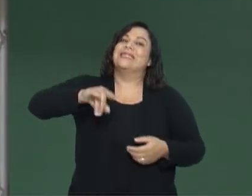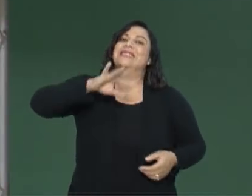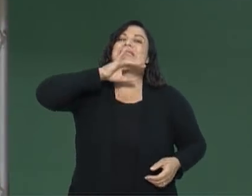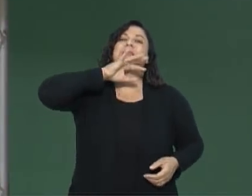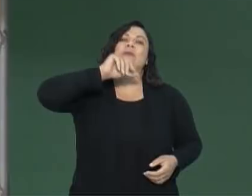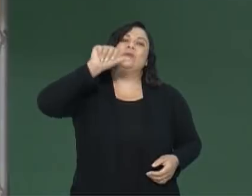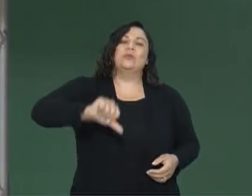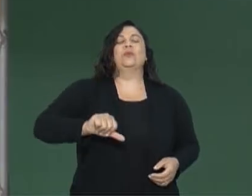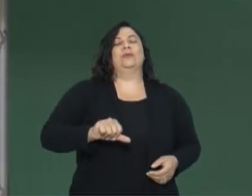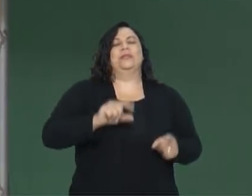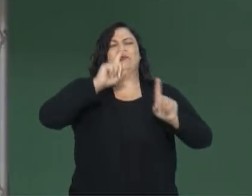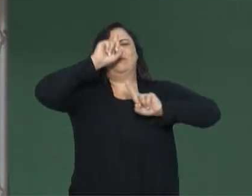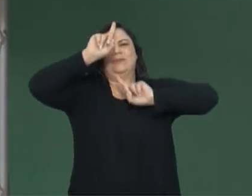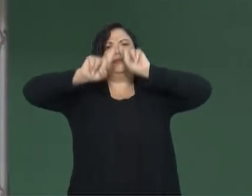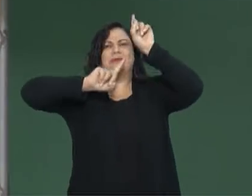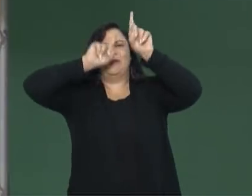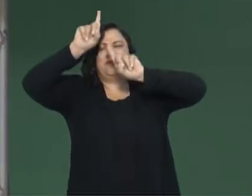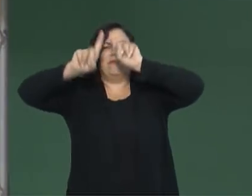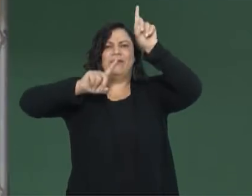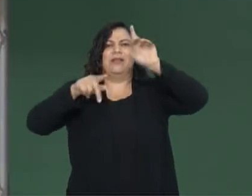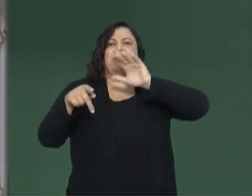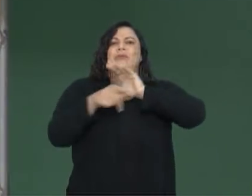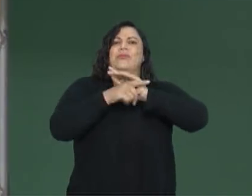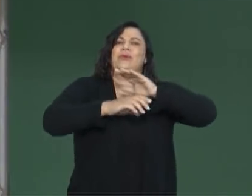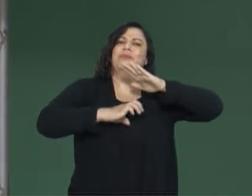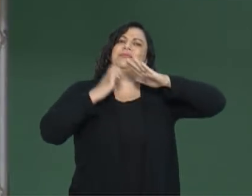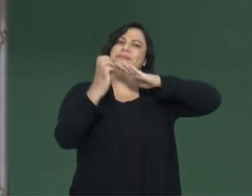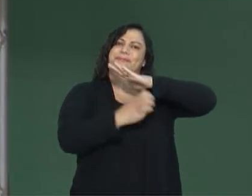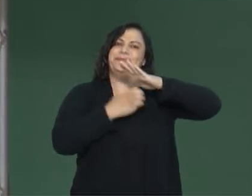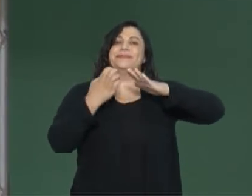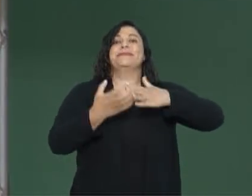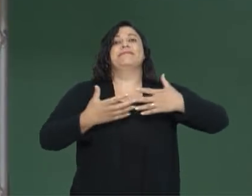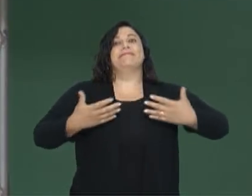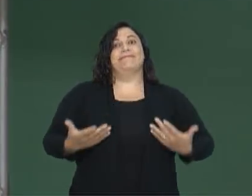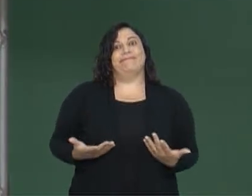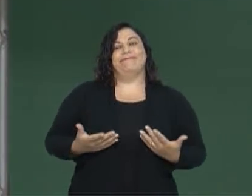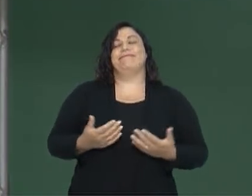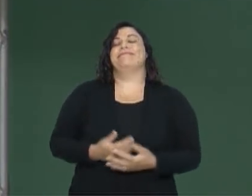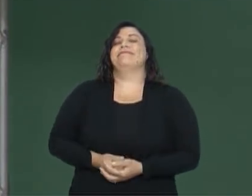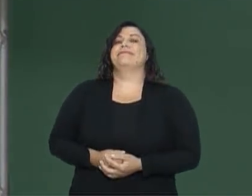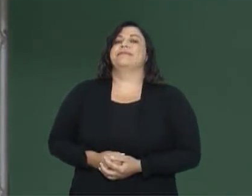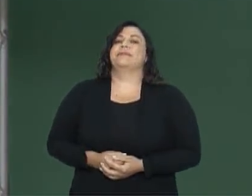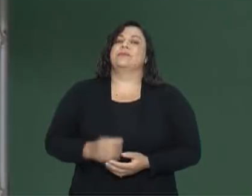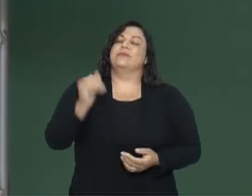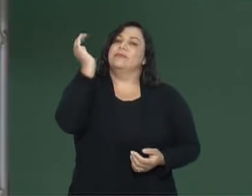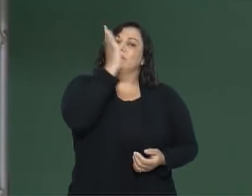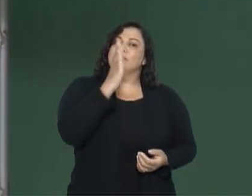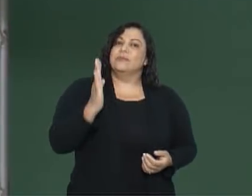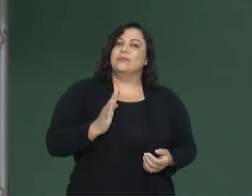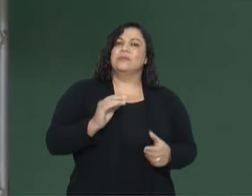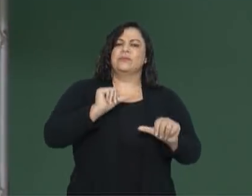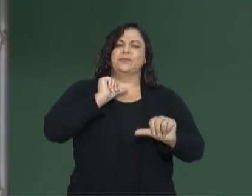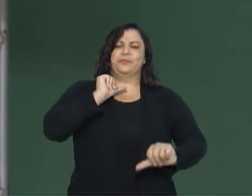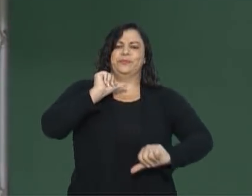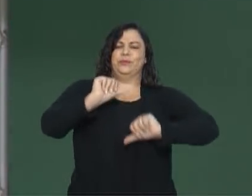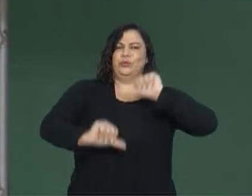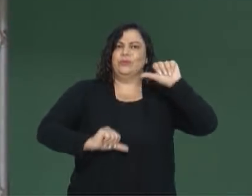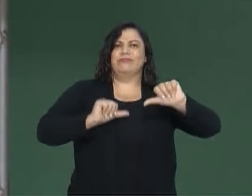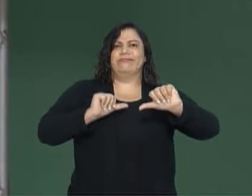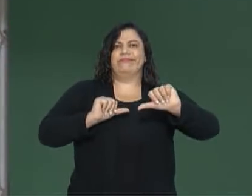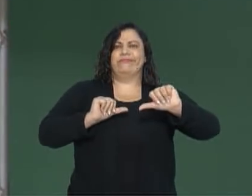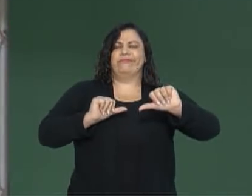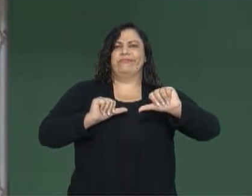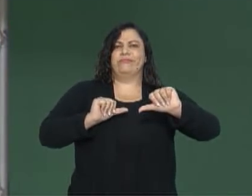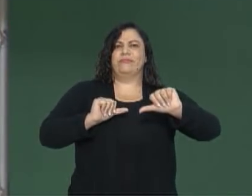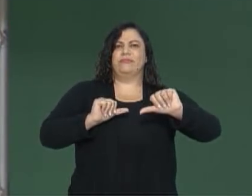quando você não inventa as suas indústrias. Eu insisto, no Brasil nós substituímos as importações.